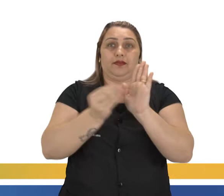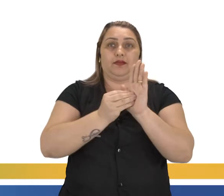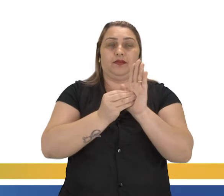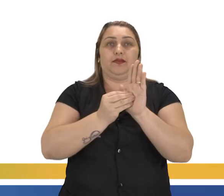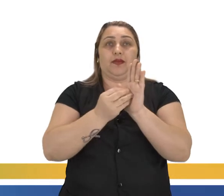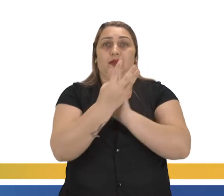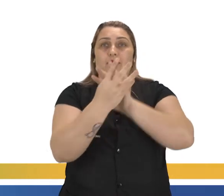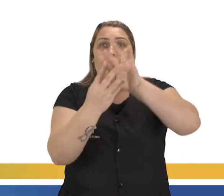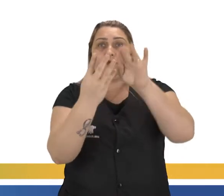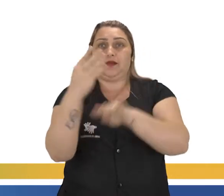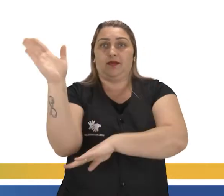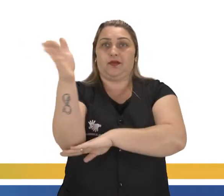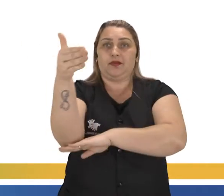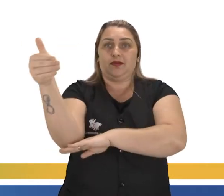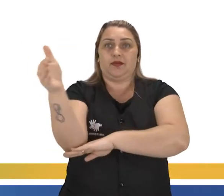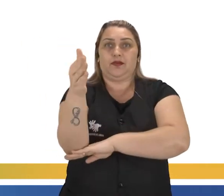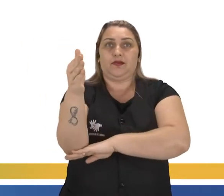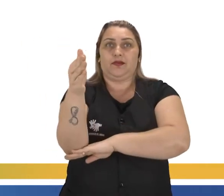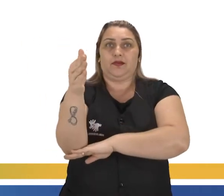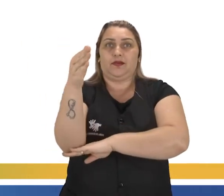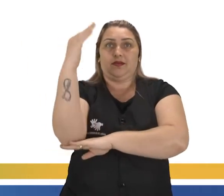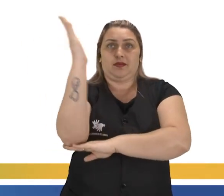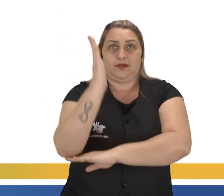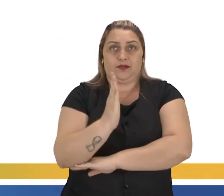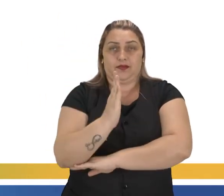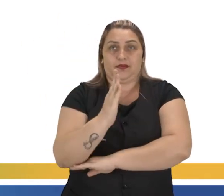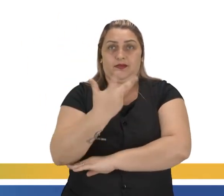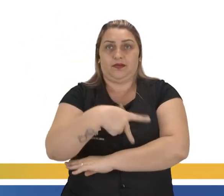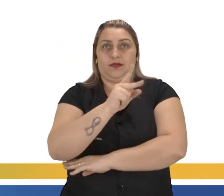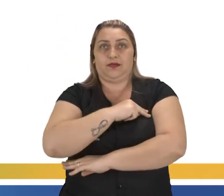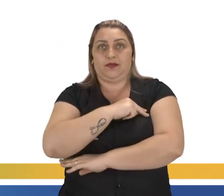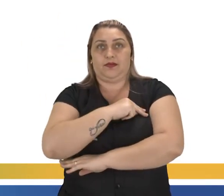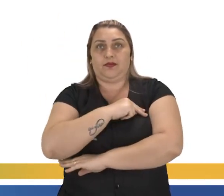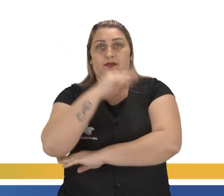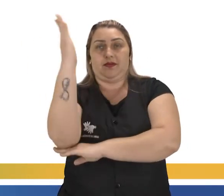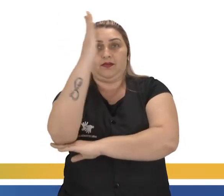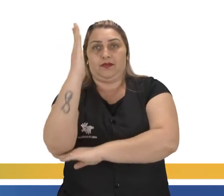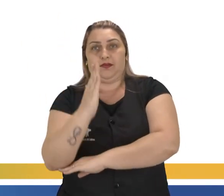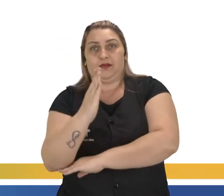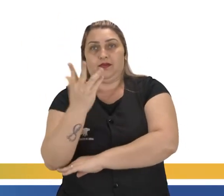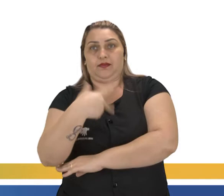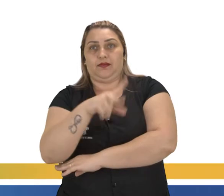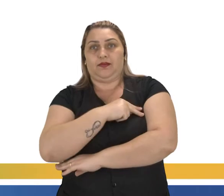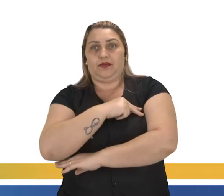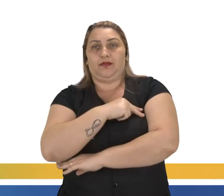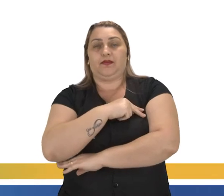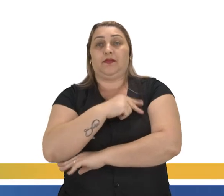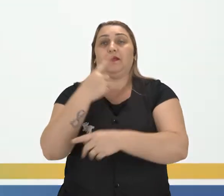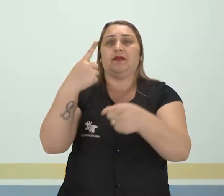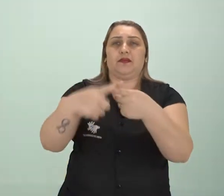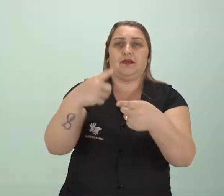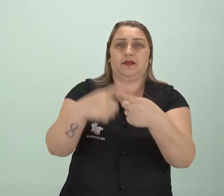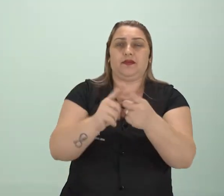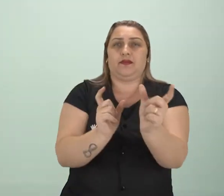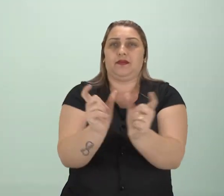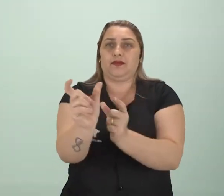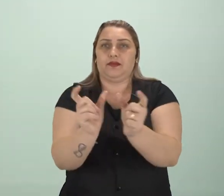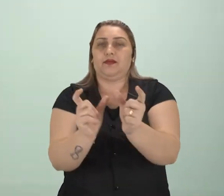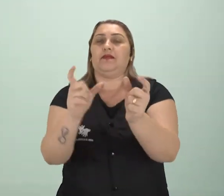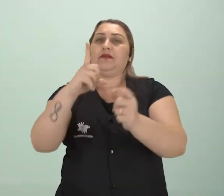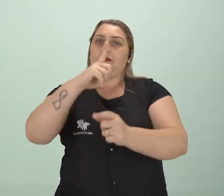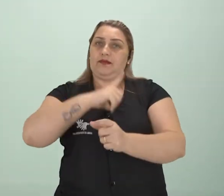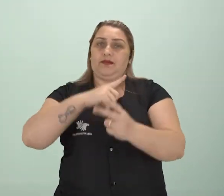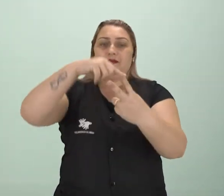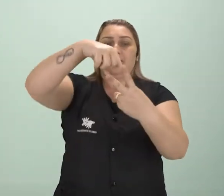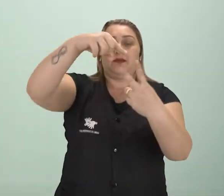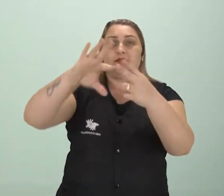vocês 4 bandeirinhas. Uma bandeirinha do Brasil e da Espanha, Brasil e Espanha. Por quê? As palavras vão existir